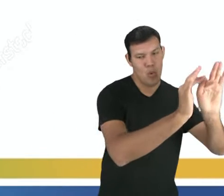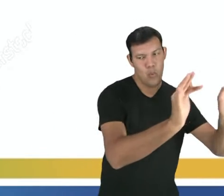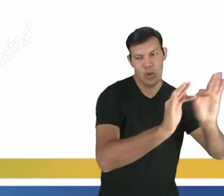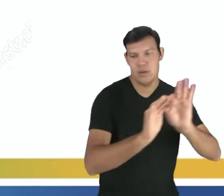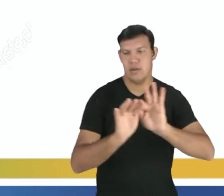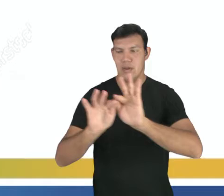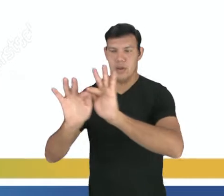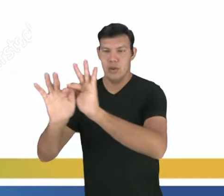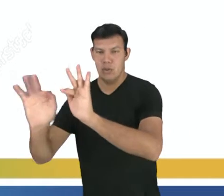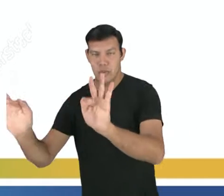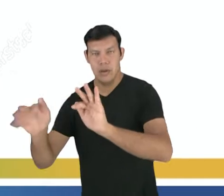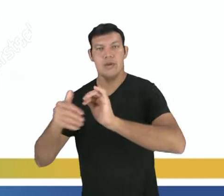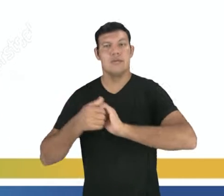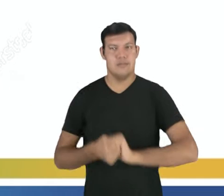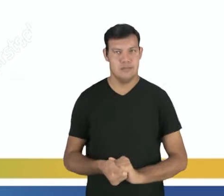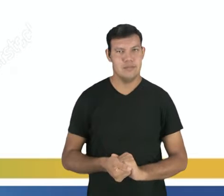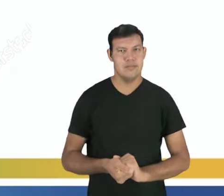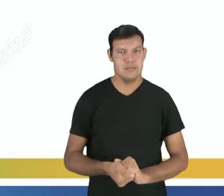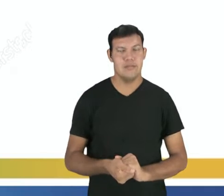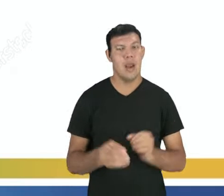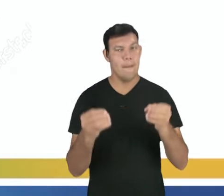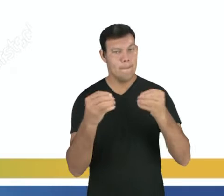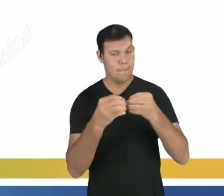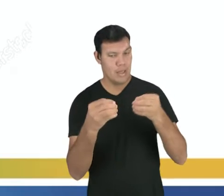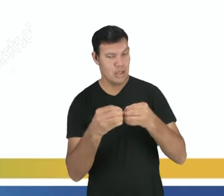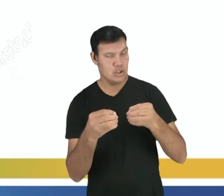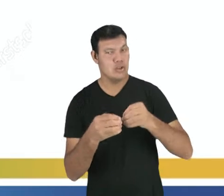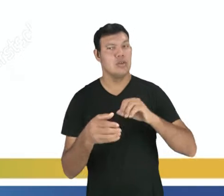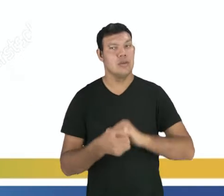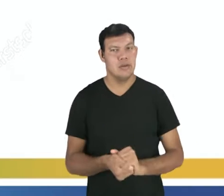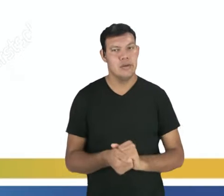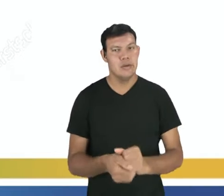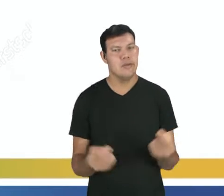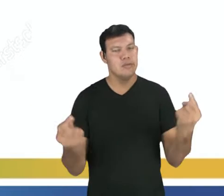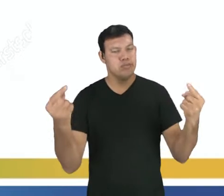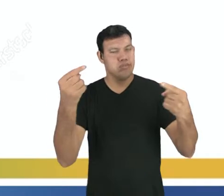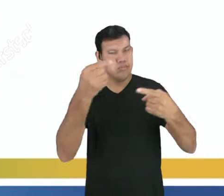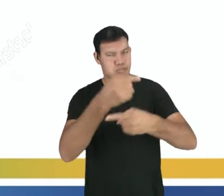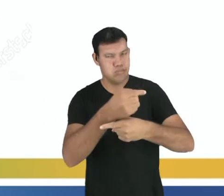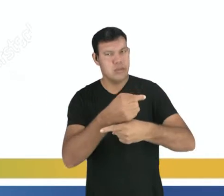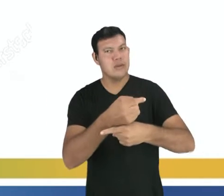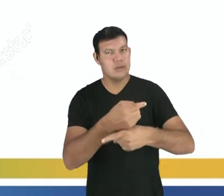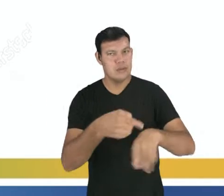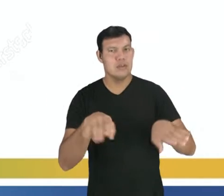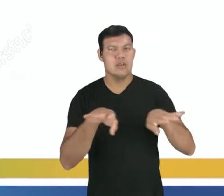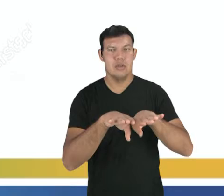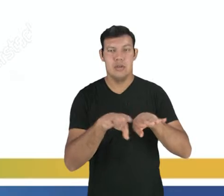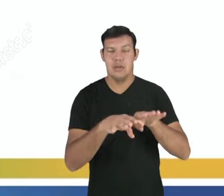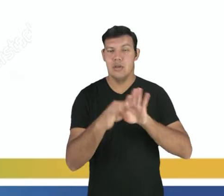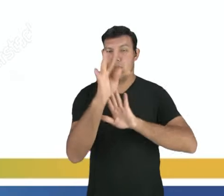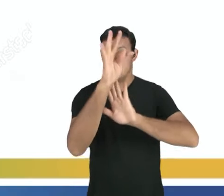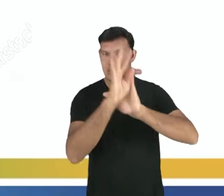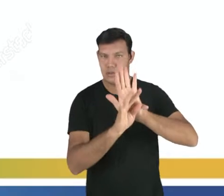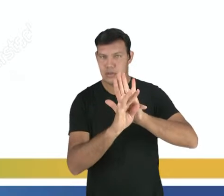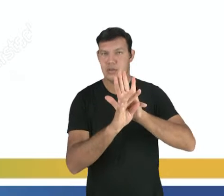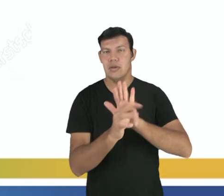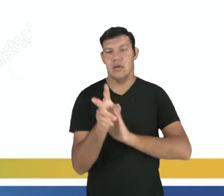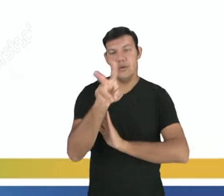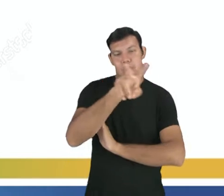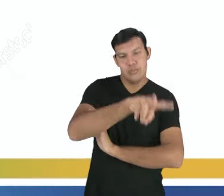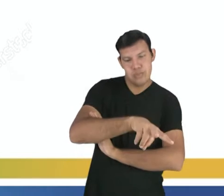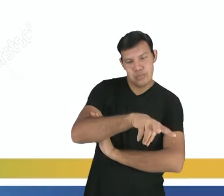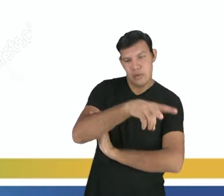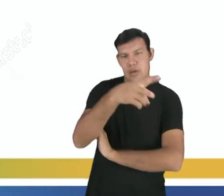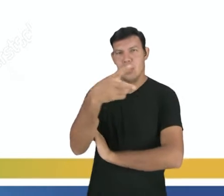separar aqueles termos que estão perto um do outro, são inversões também ali dentro do texto,